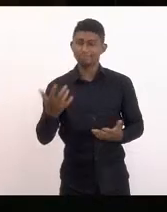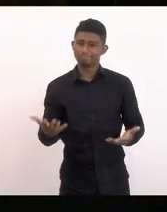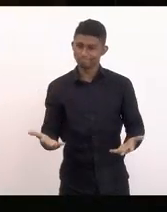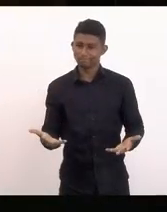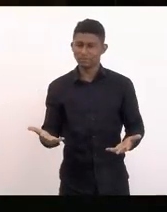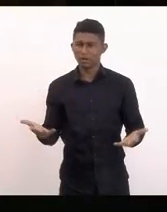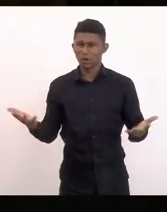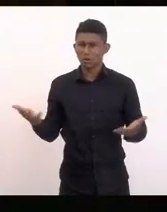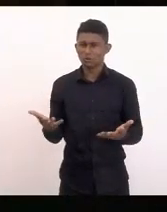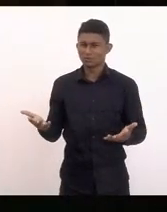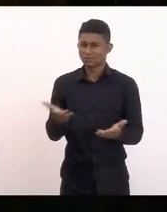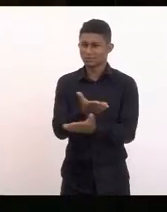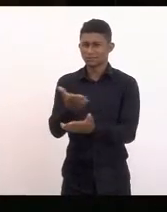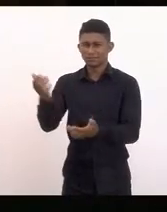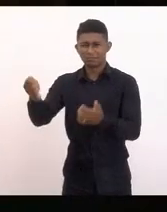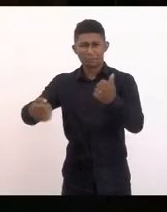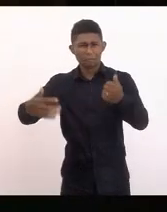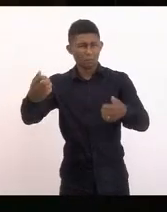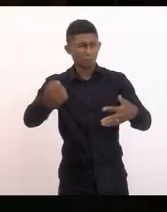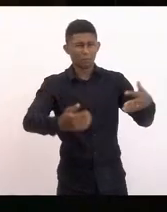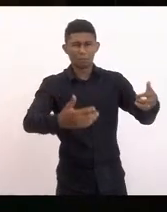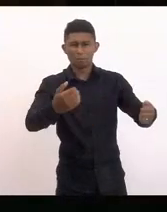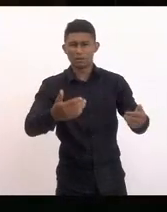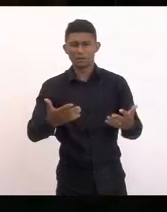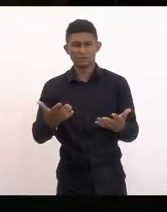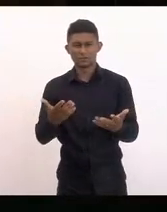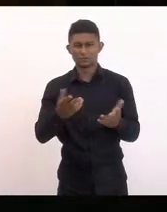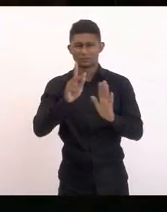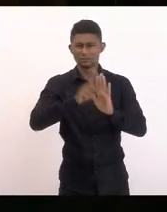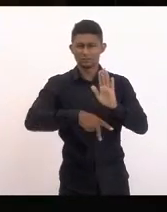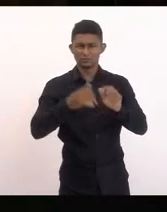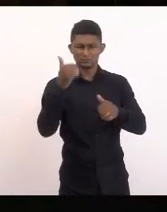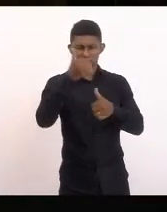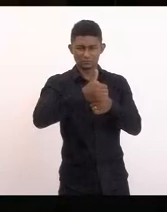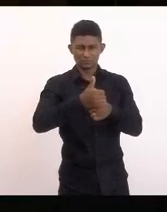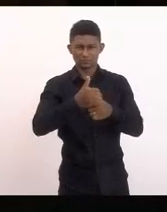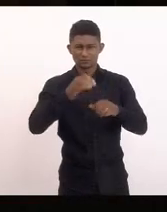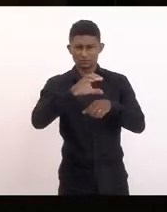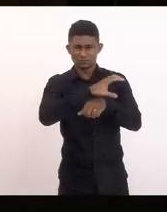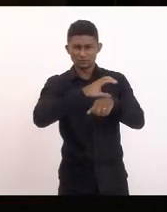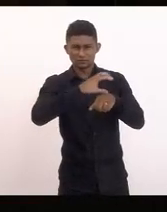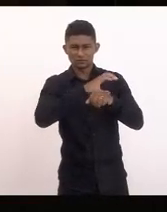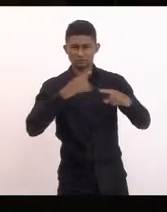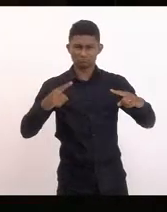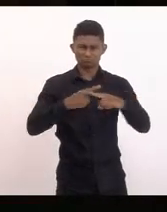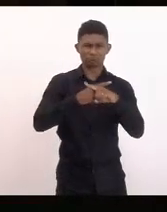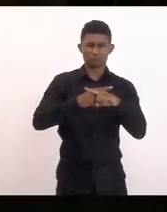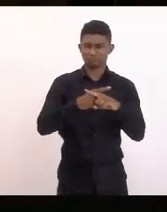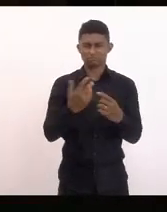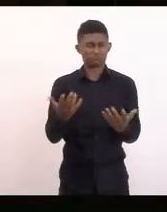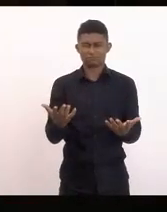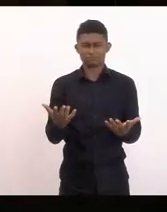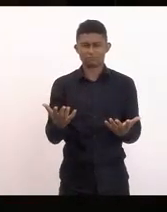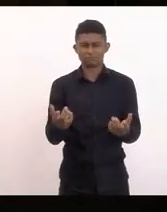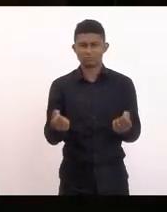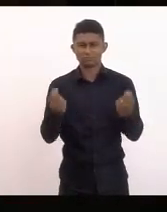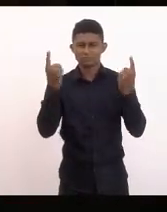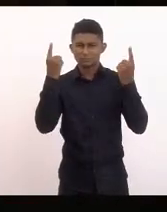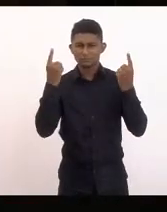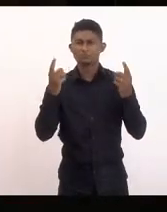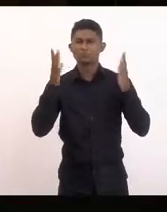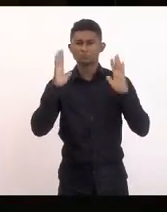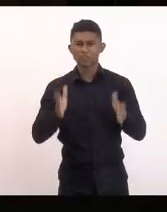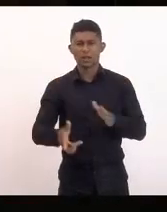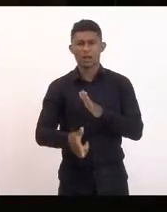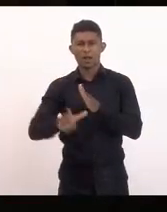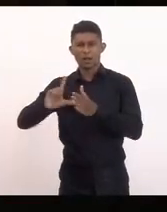ouvir hoje que esse substitutivo ele é inconstitucional. Tivemos diversos debates,